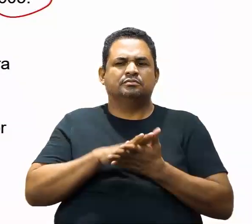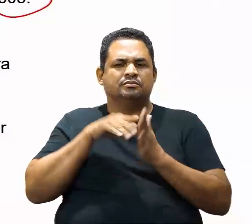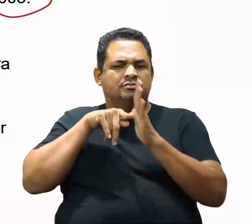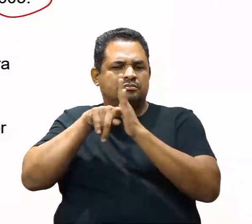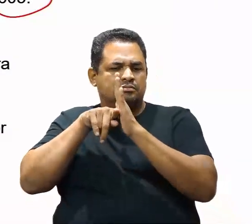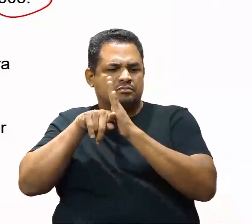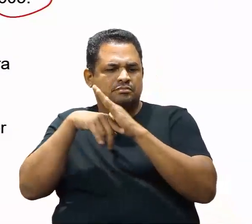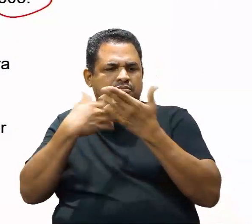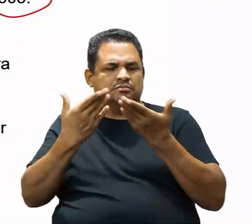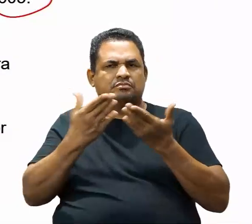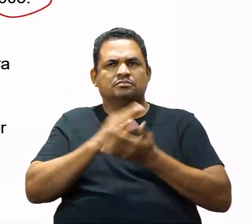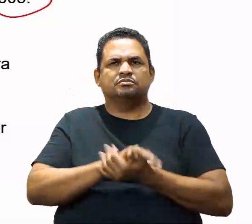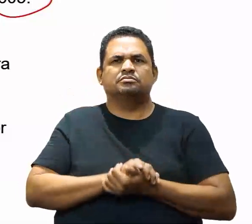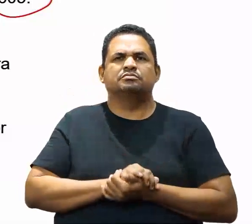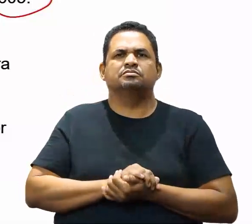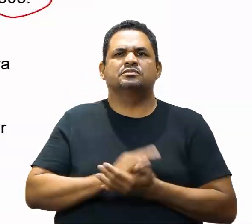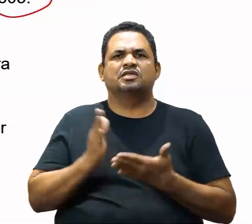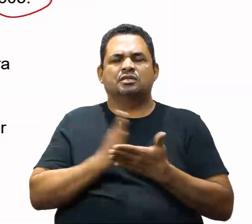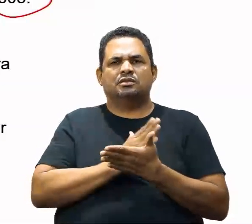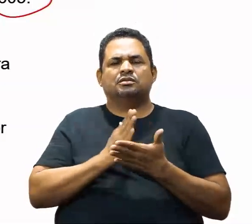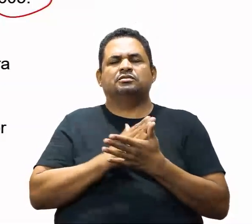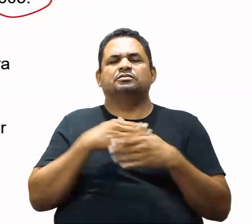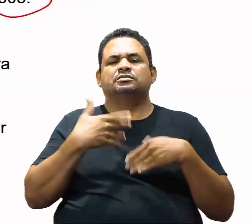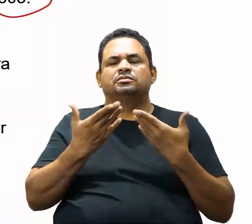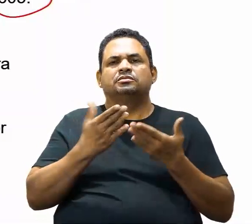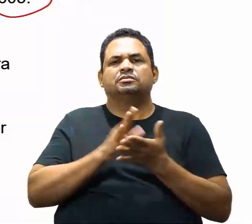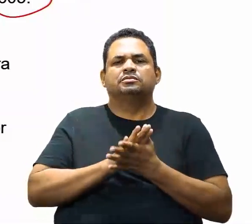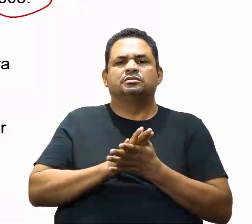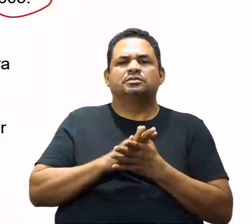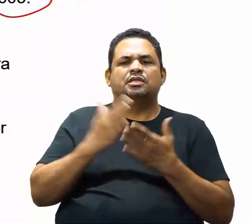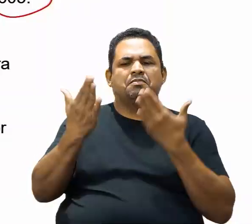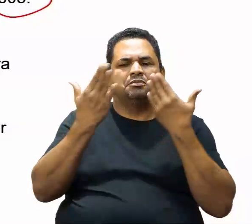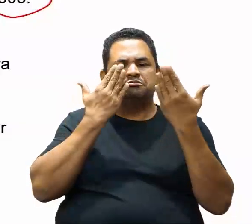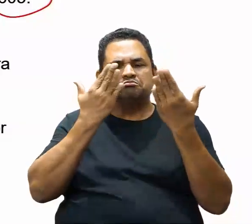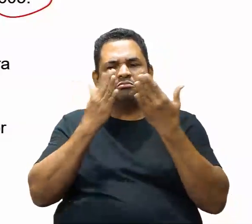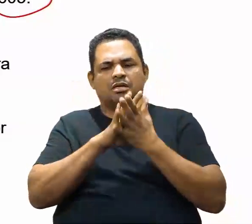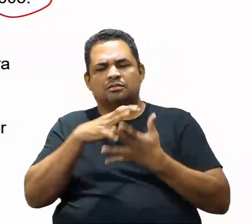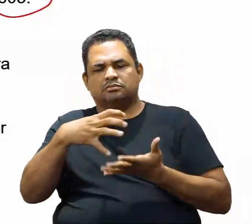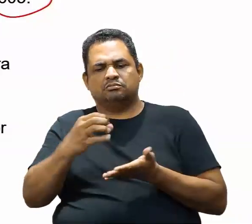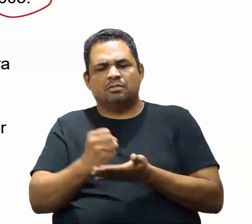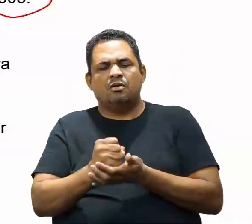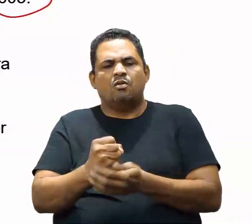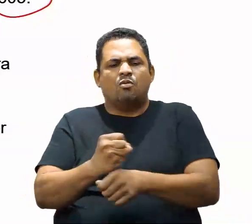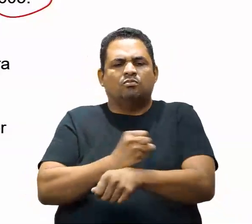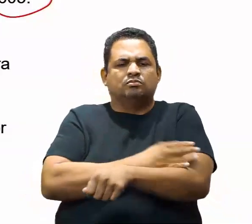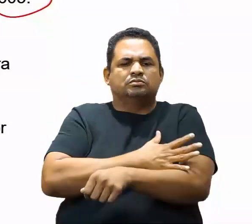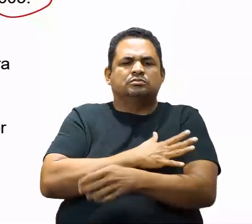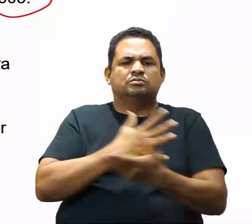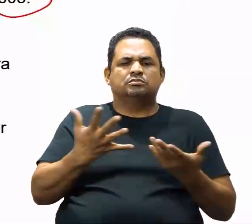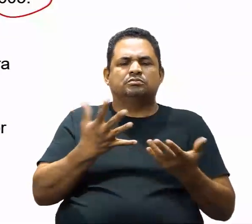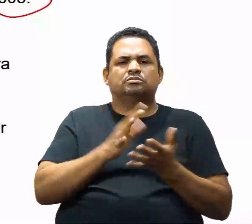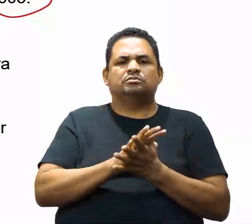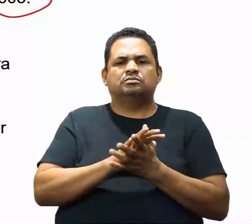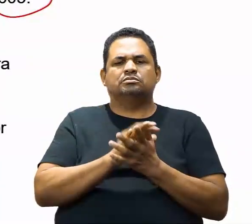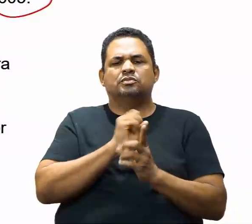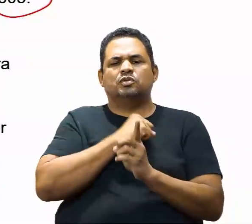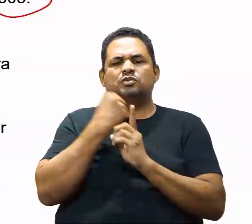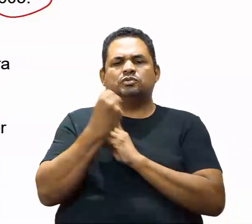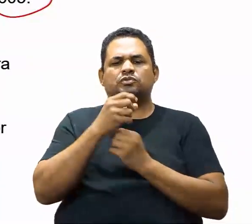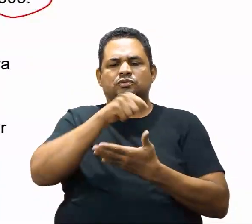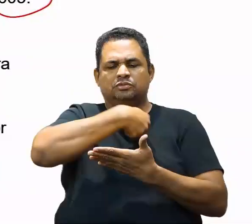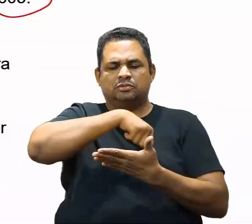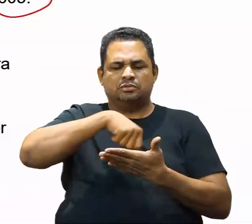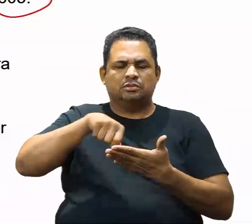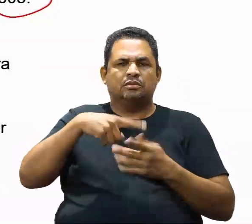em cima desse livro. Existem análises psicológicas, emocionais, sociais da escrita. Por